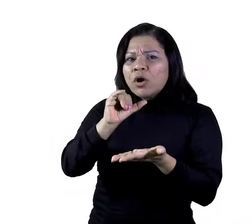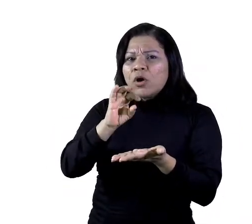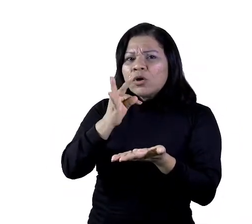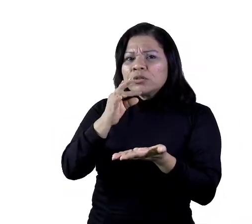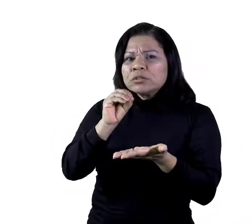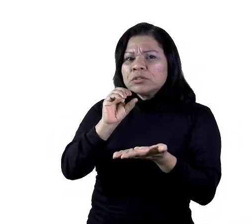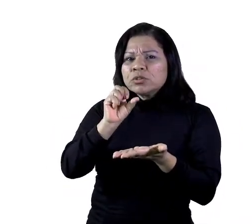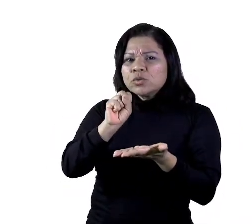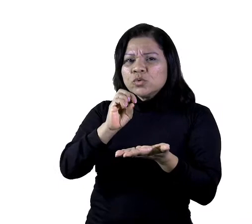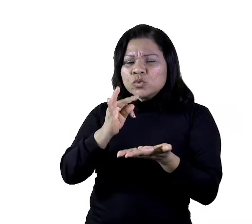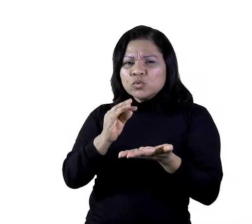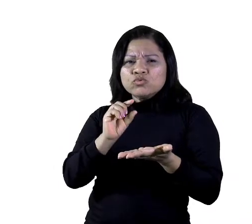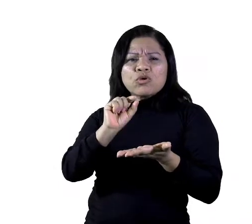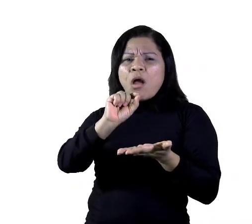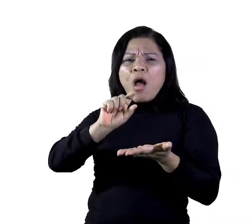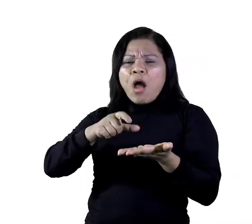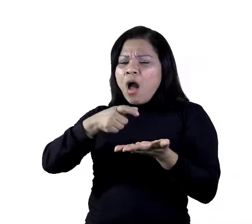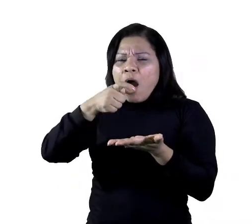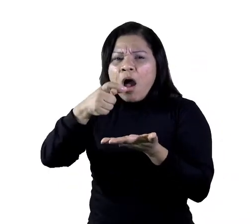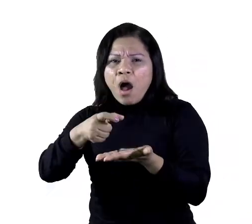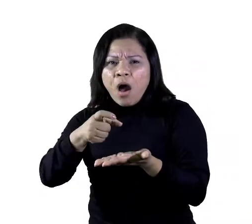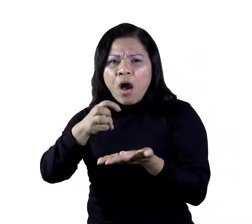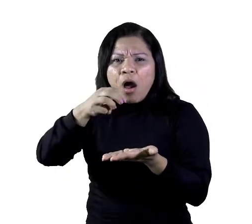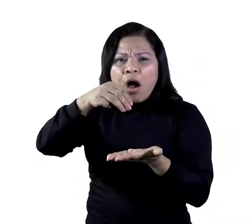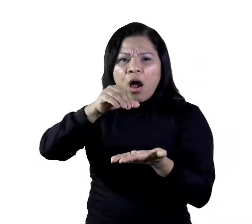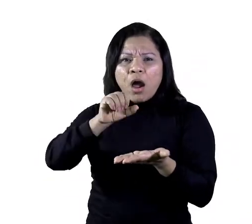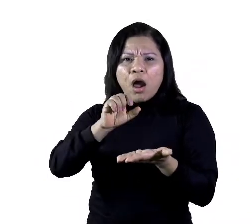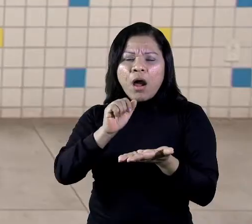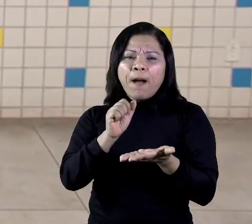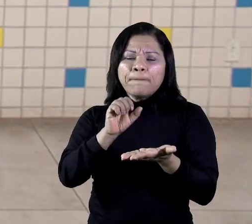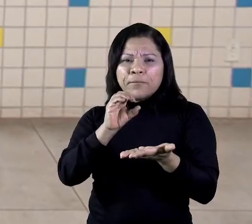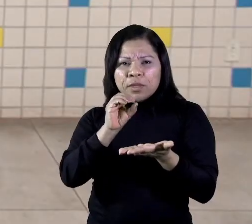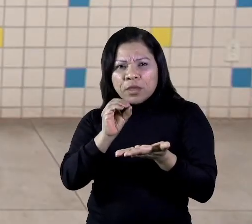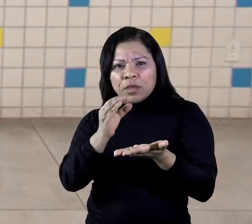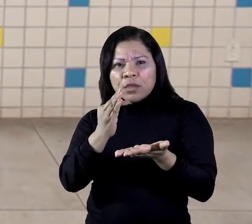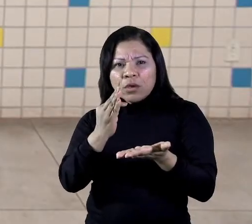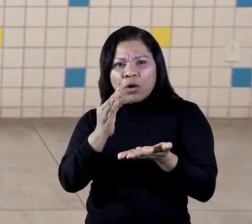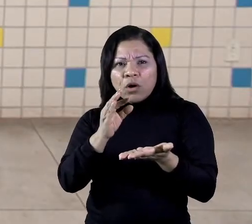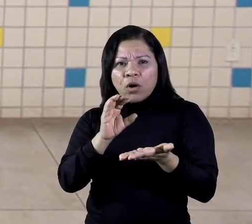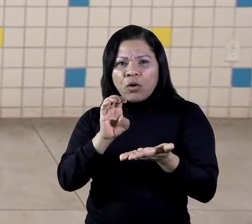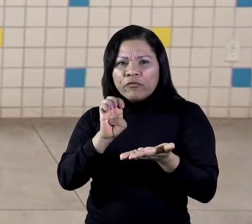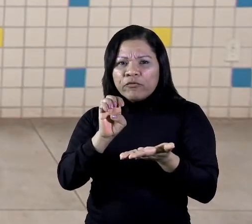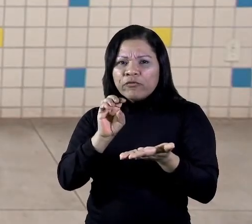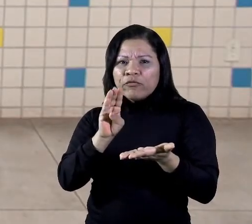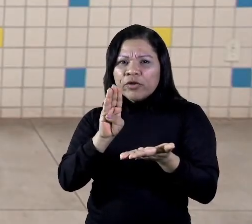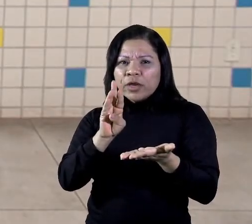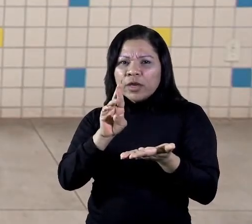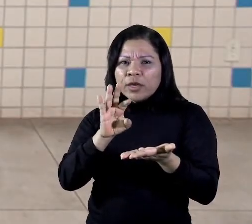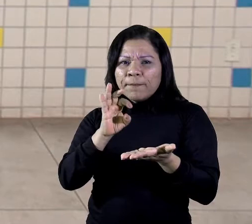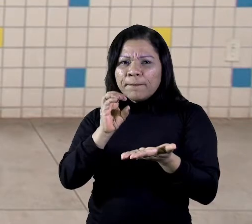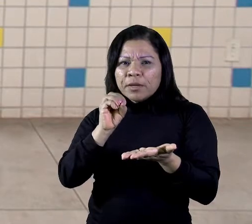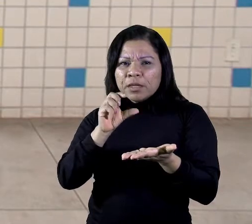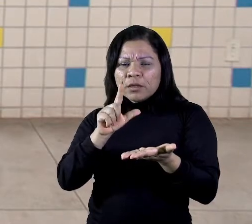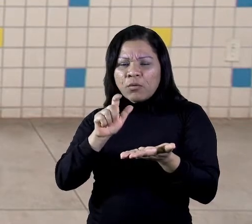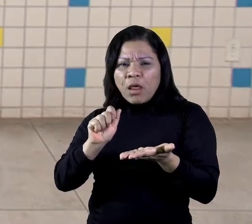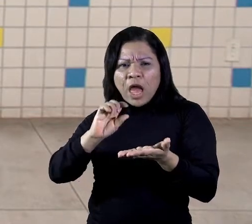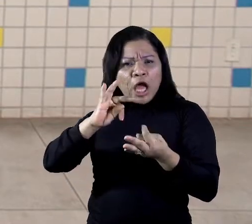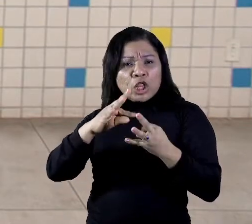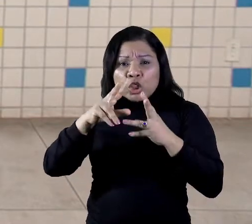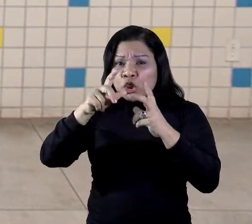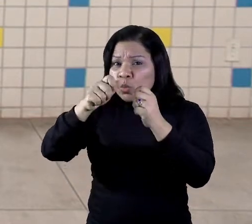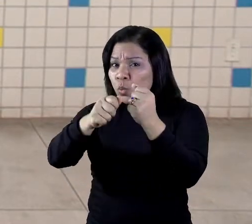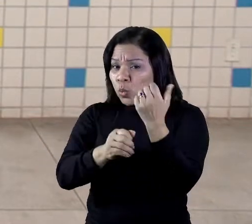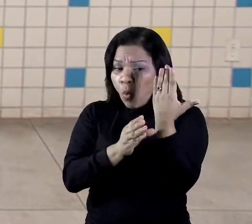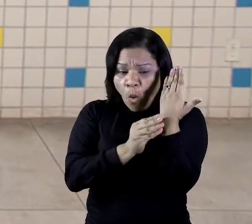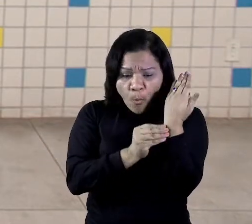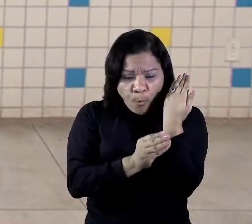as miofibrilas. Então, tudo isso é o nosso músculo. Vocês já observaram isso? Alguns têm